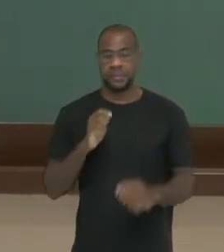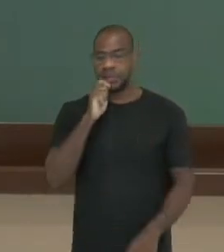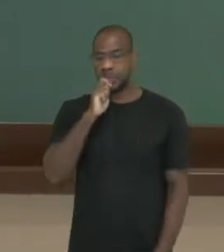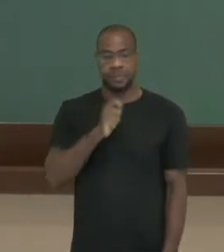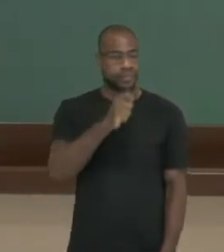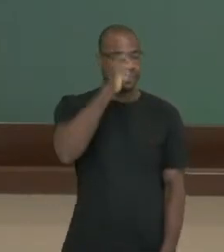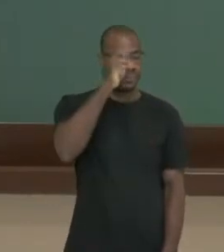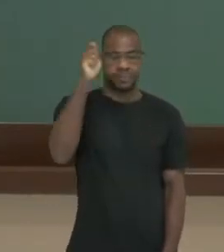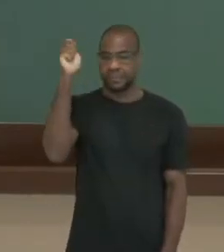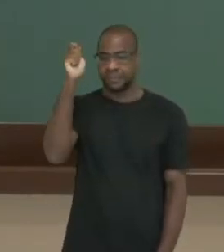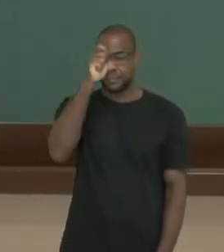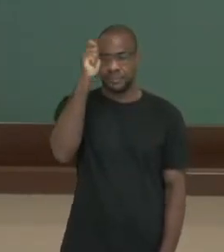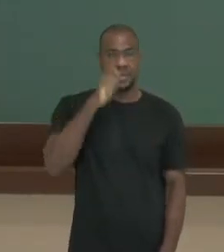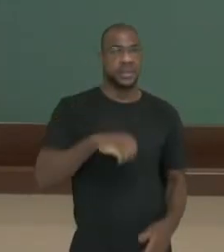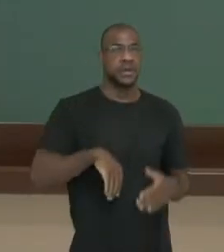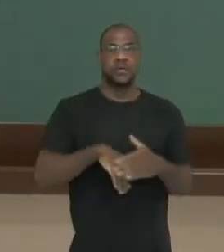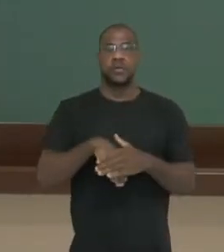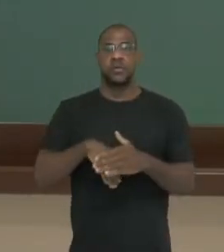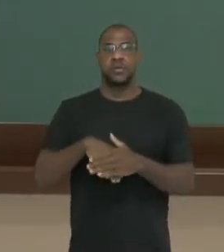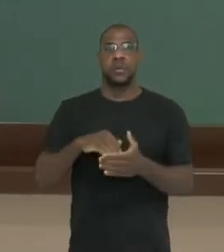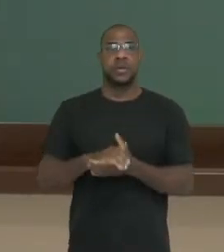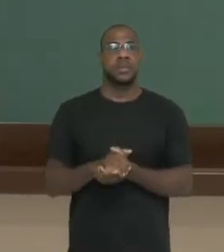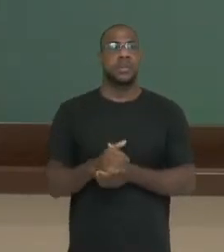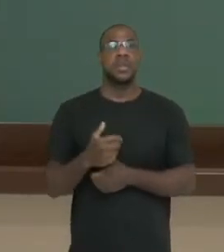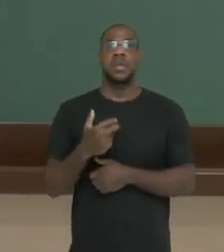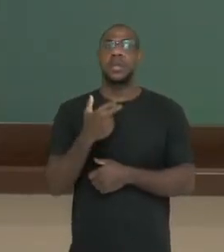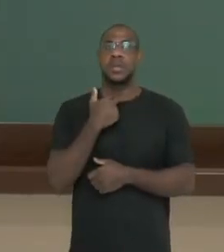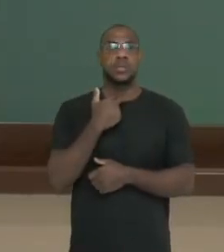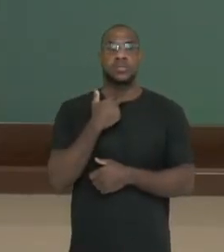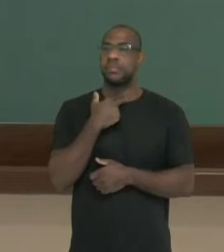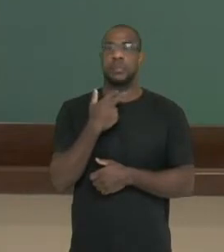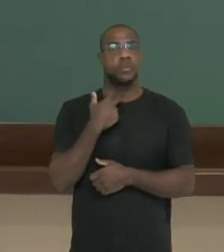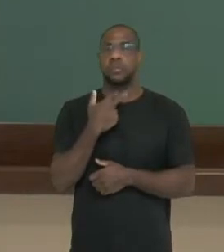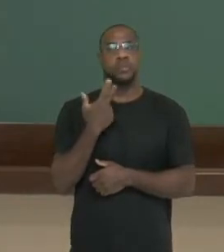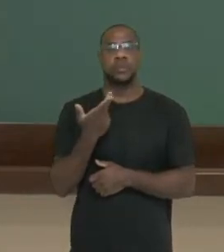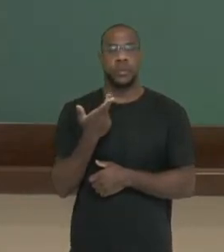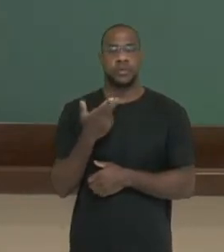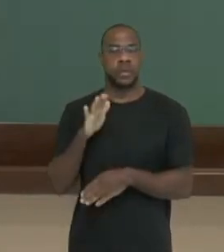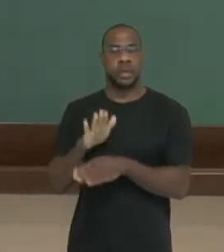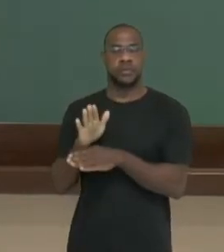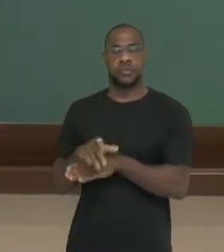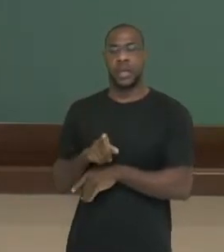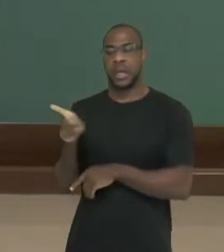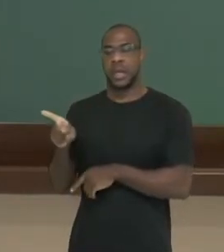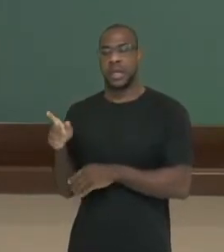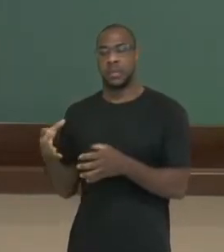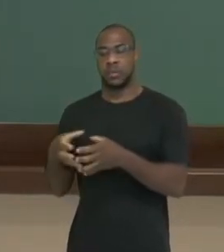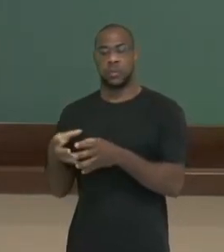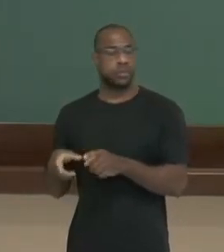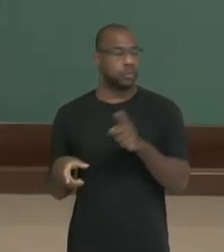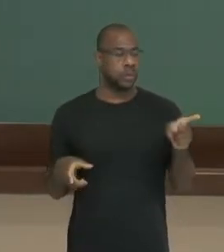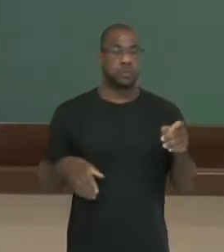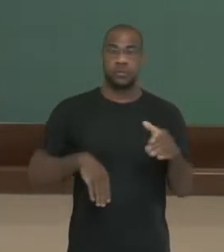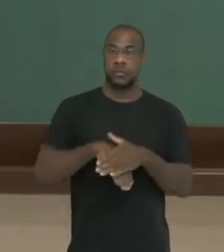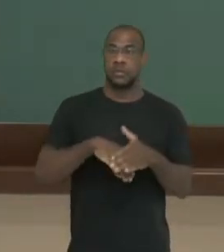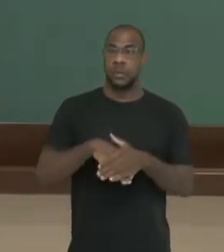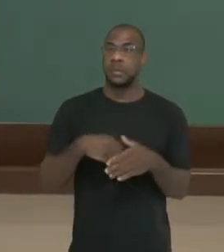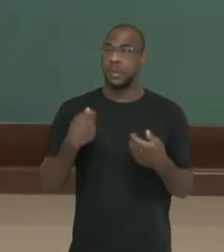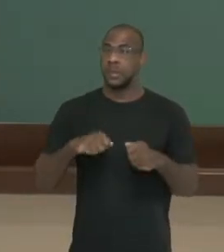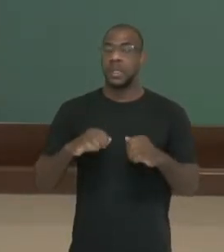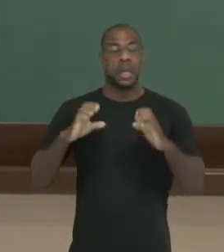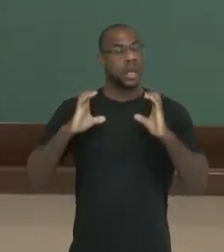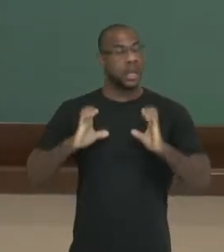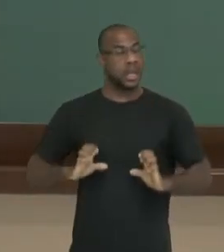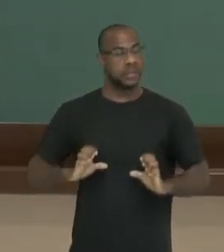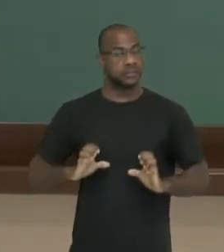numa partida de futebol, ele não pode puxar a sardinha nem para um lado, nem para o outro. Ele tem que agir com ética, com